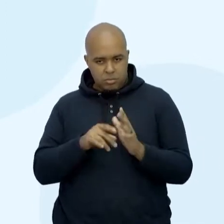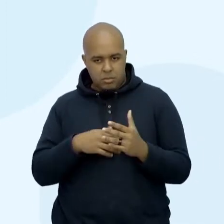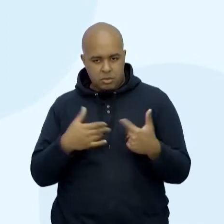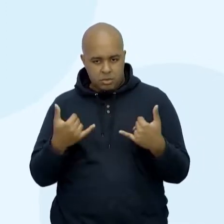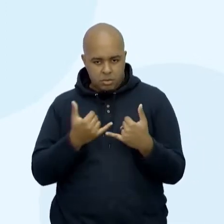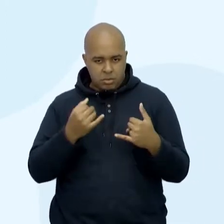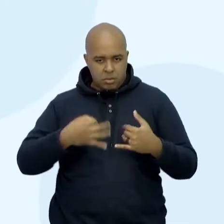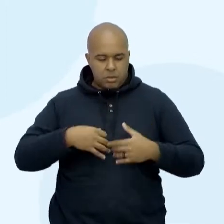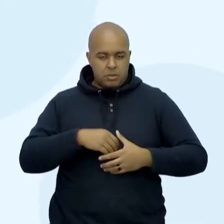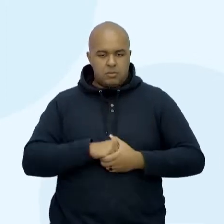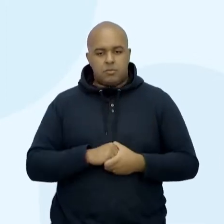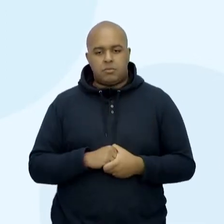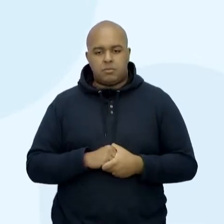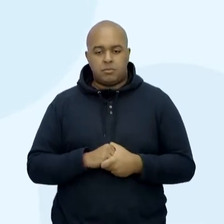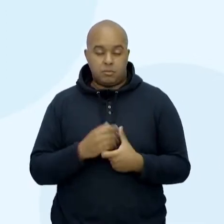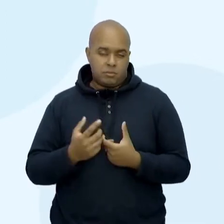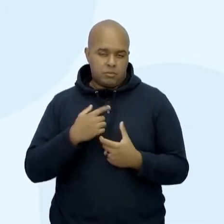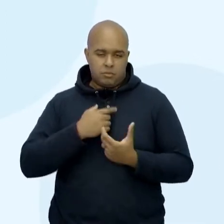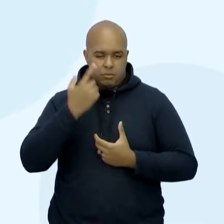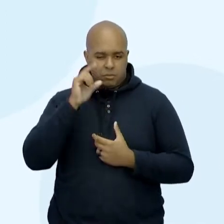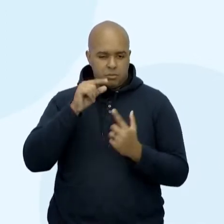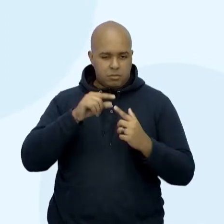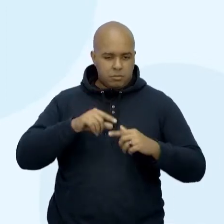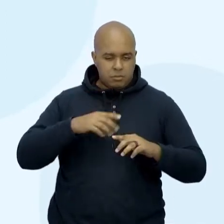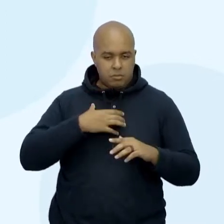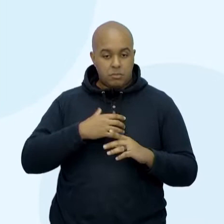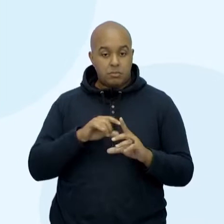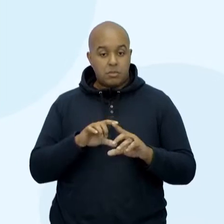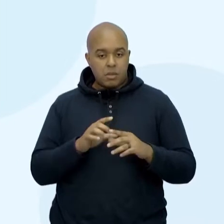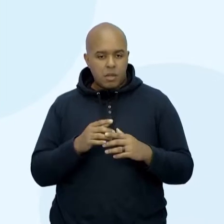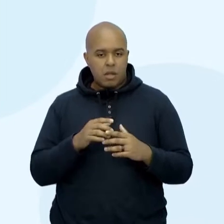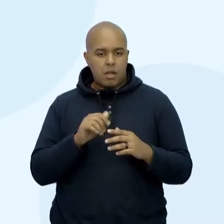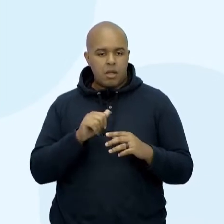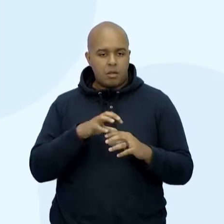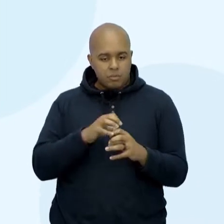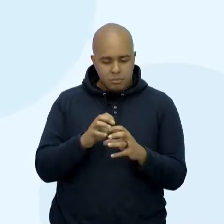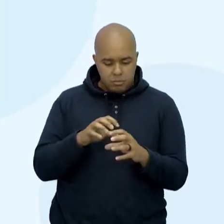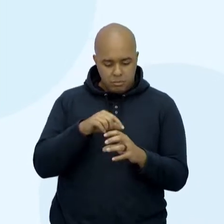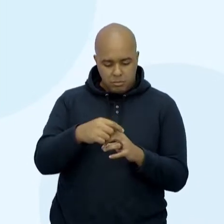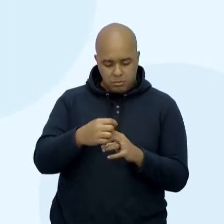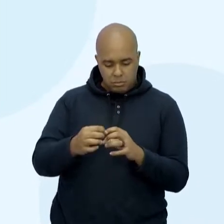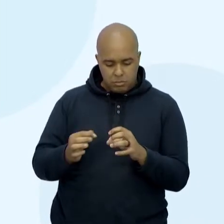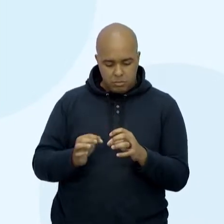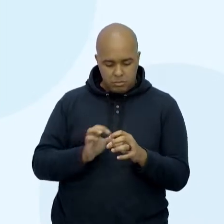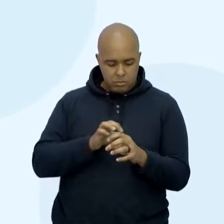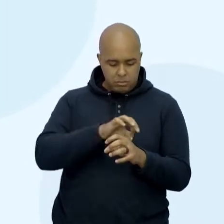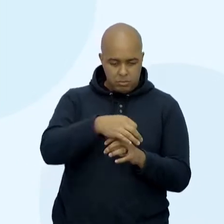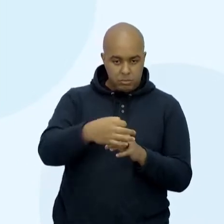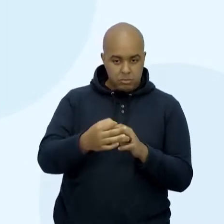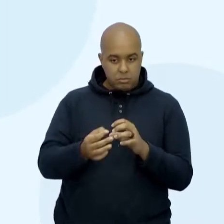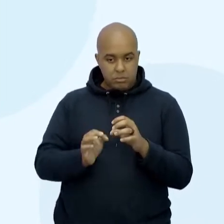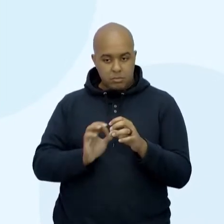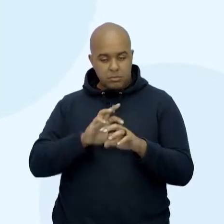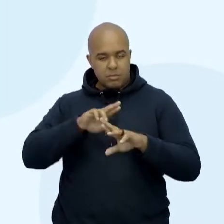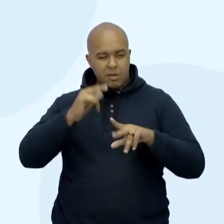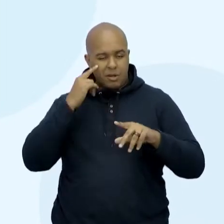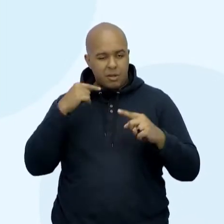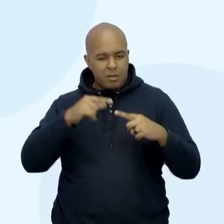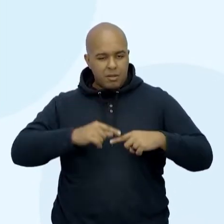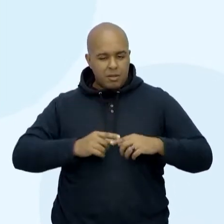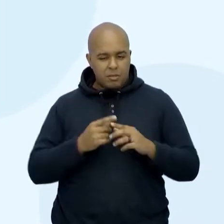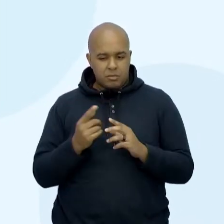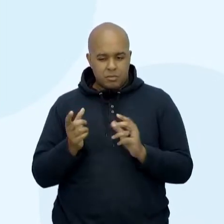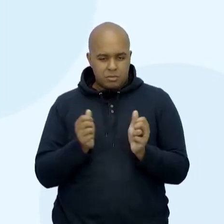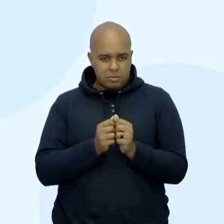cargas, né? Protuberâncias. Então ele imaginou que fosse assim, maciço, com um monte de cargas, né? Bolinhas diferentes aí grudadas umas